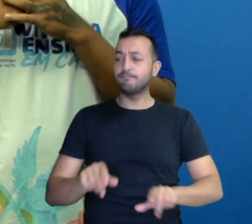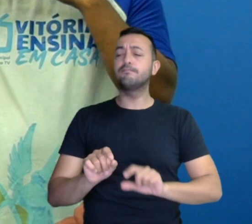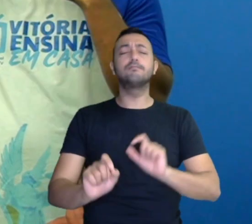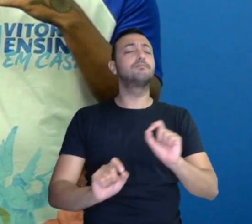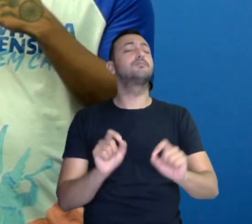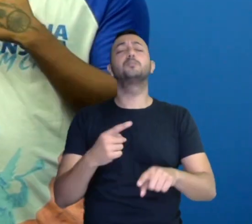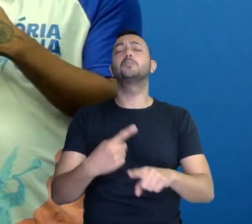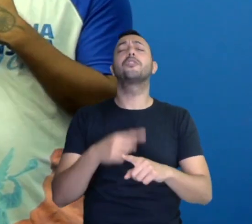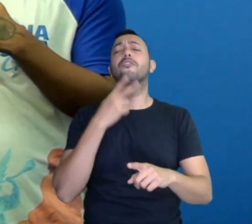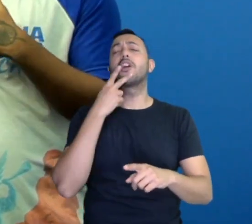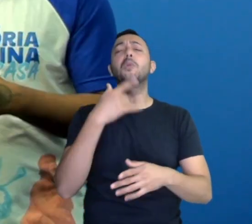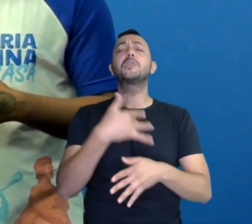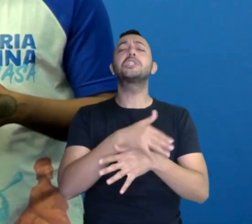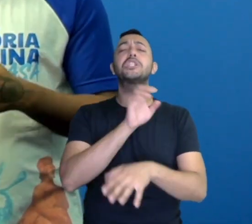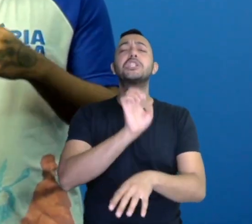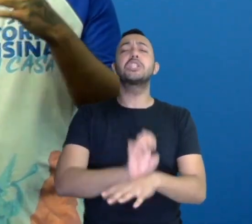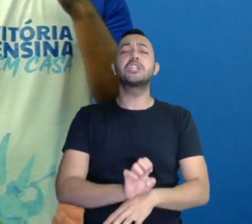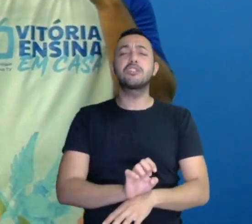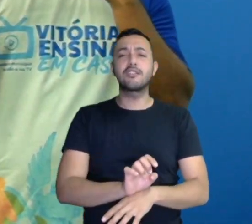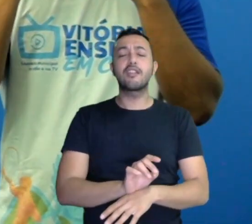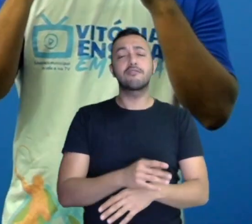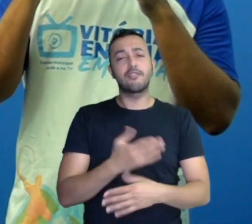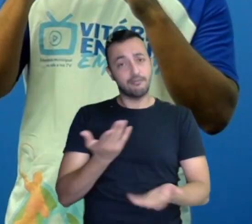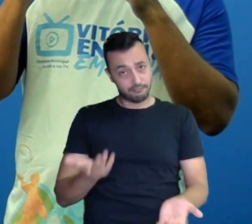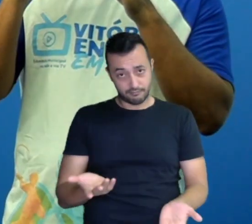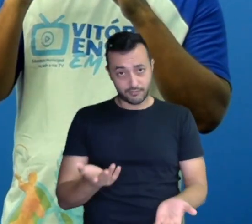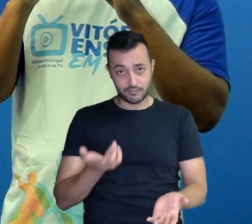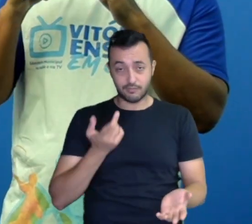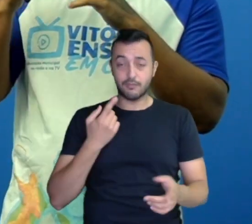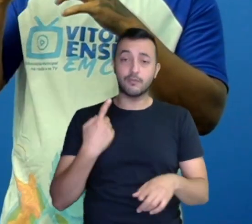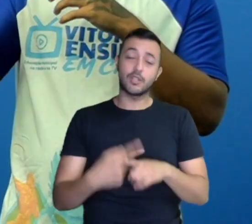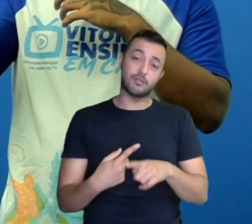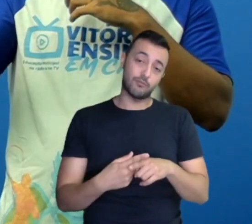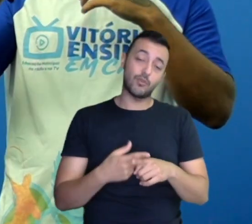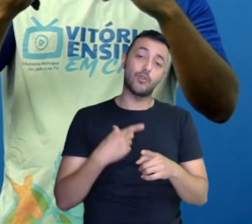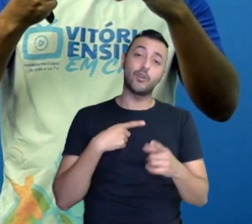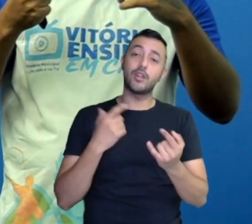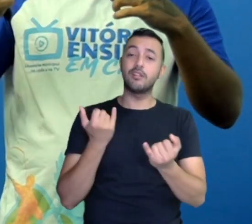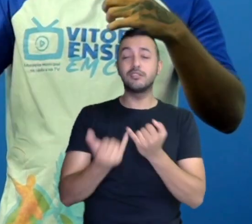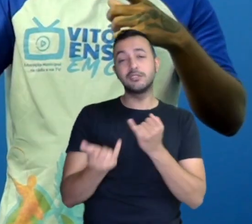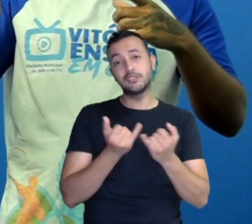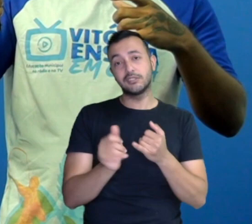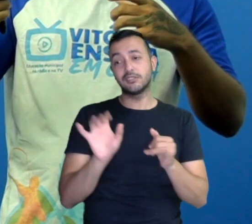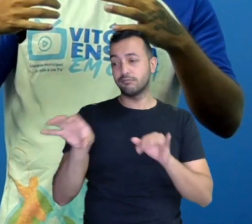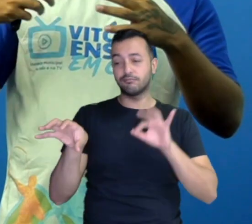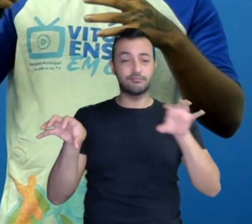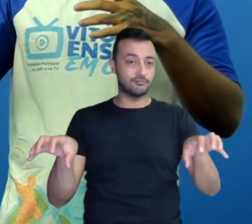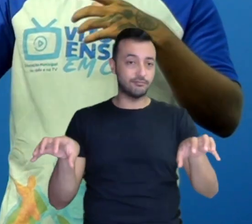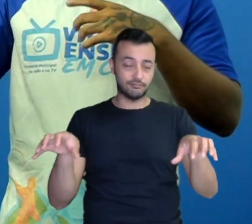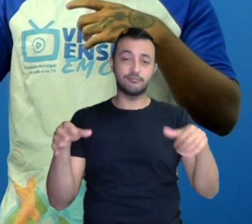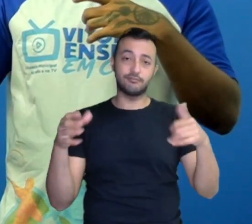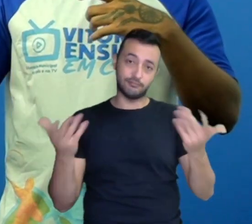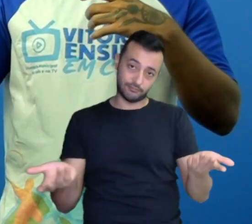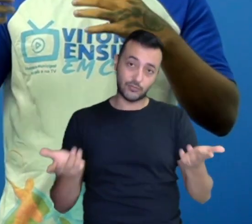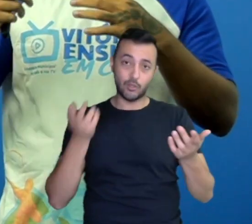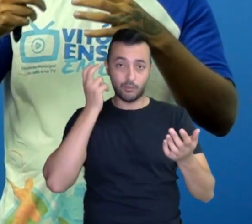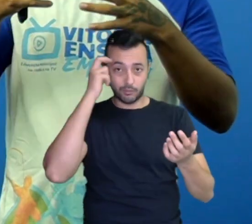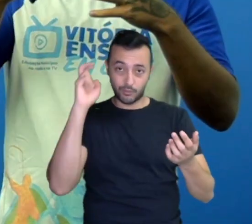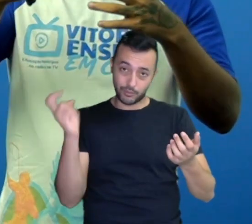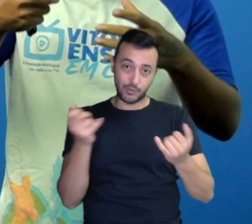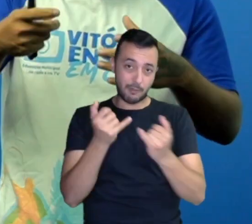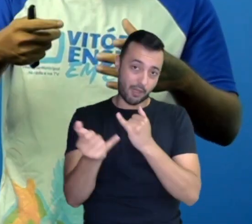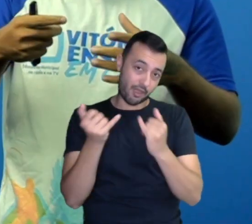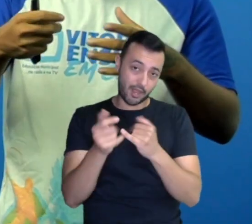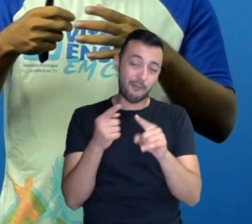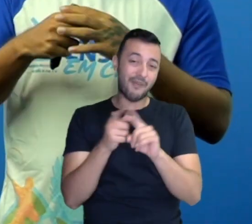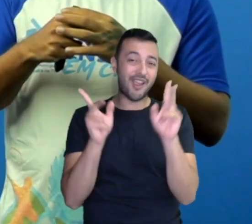Professor, por que chama cidades-estados? Porque elas eram cidades, apesar das semelhanças que elas possuíam, semelhanças culturais, não quer dizer que